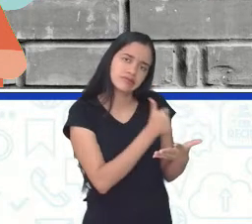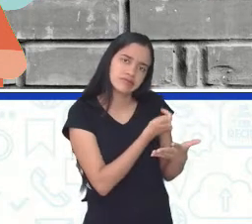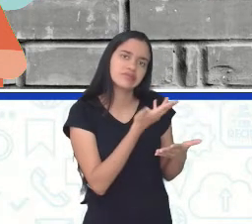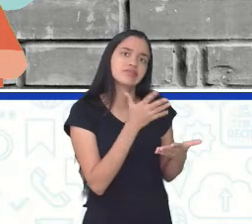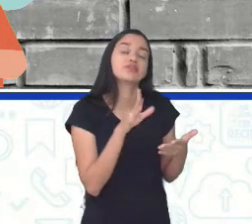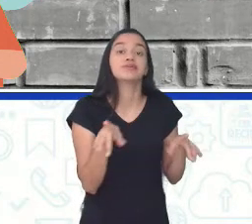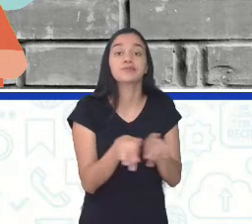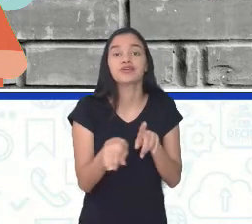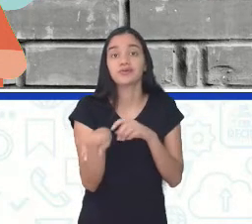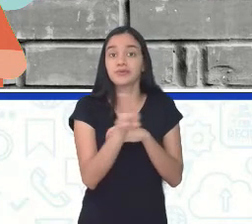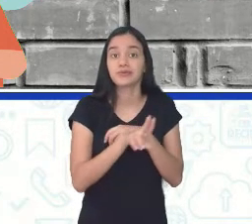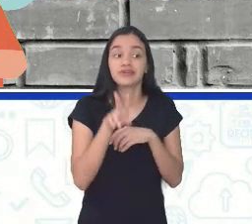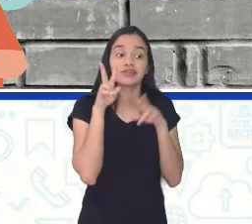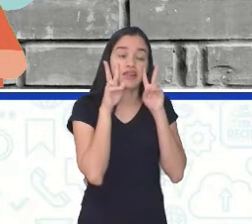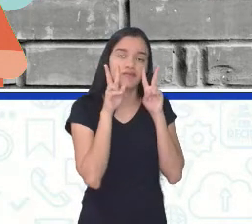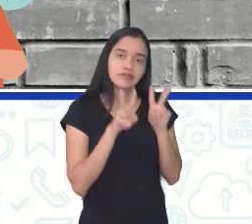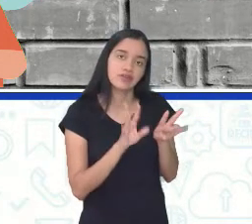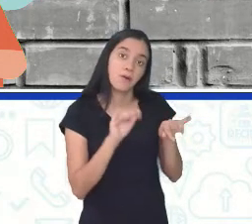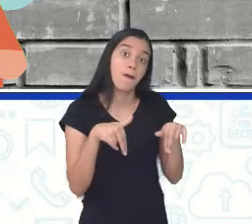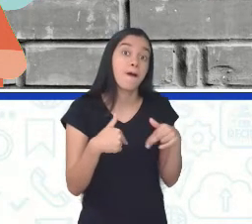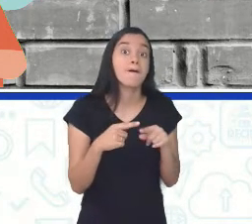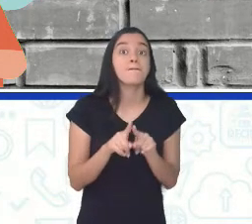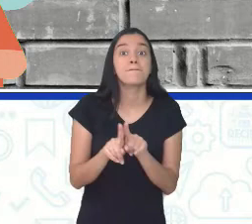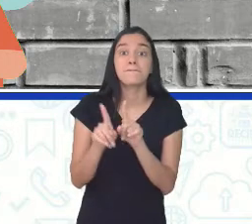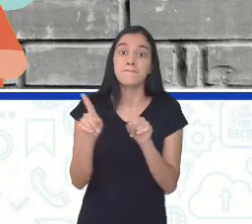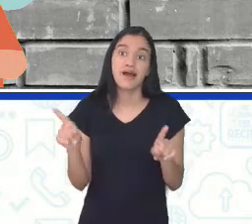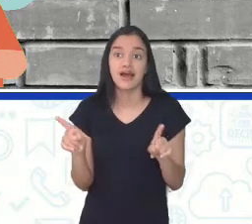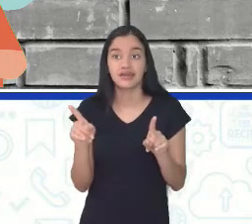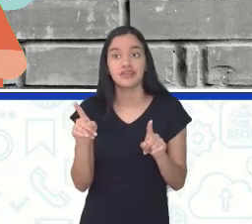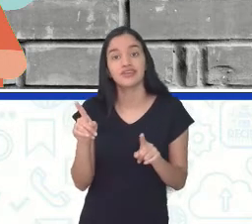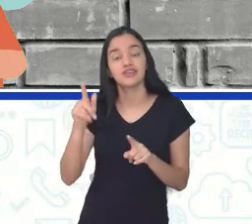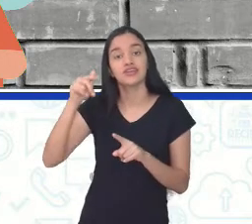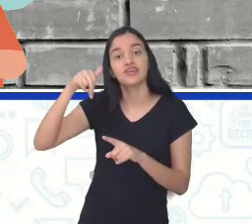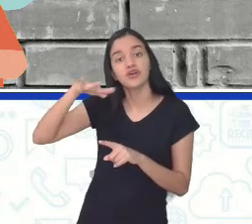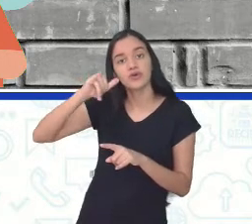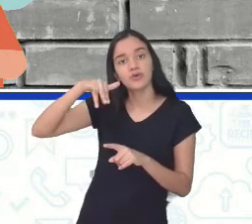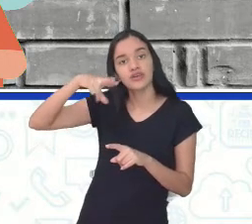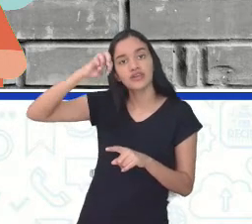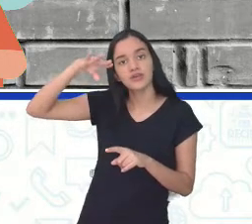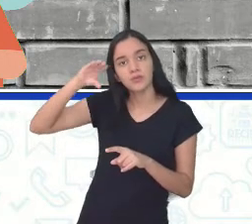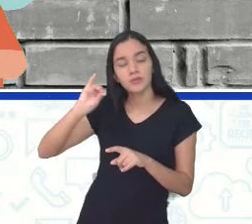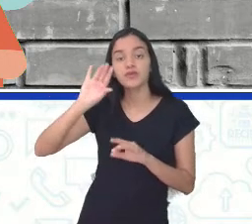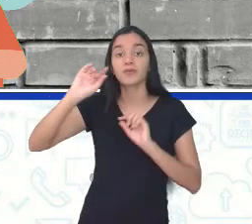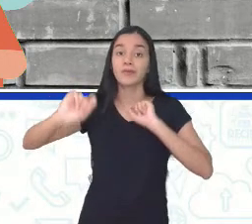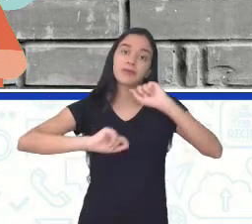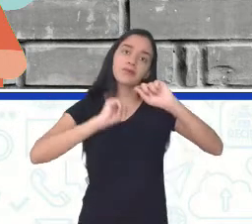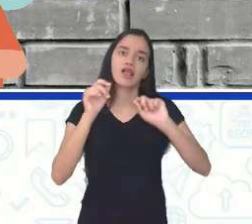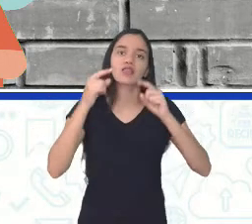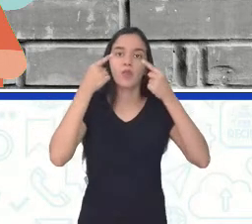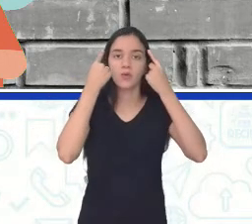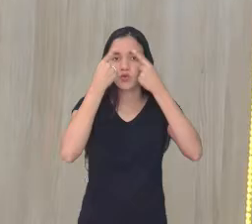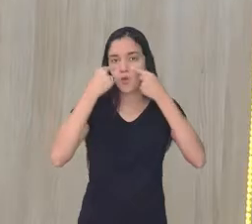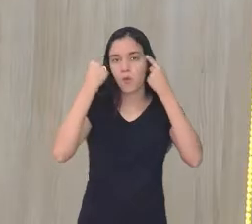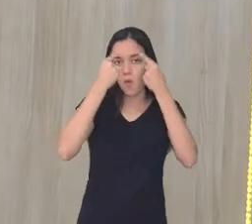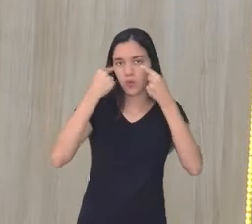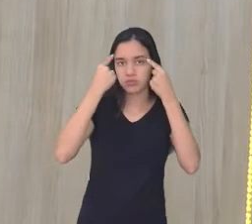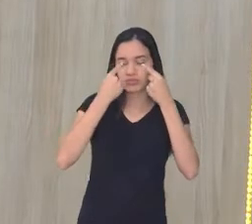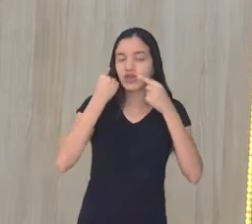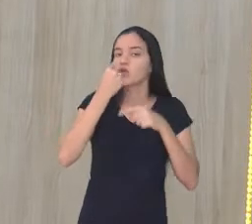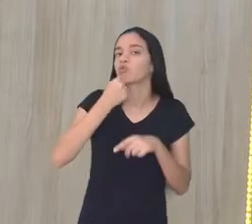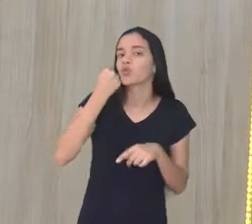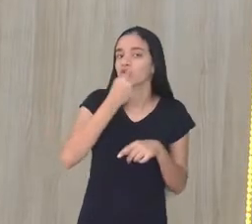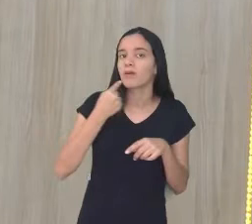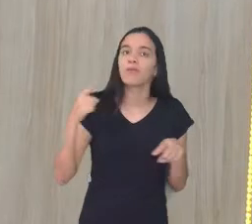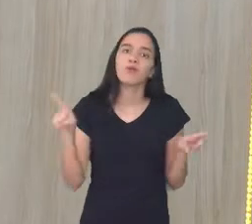utilizei a questão aí da visão. Porém, os quimiorreceptores é a questão aí dos nossos olhos e aí a nossa